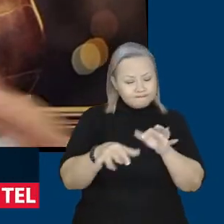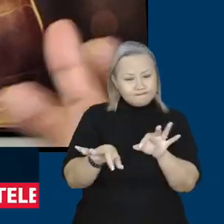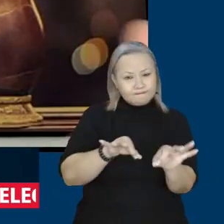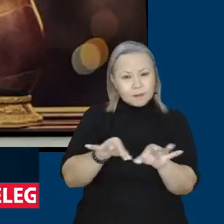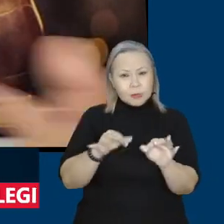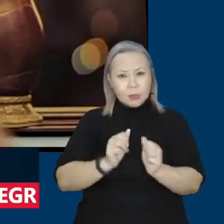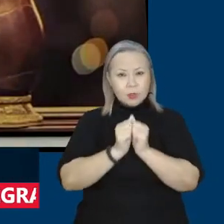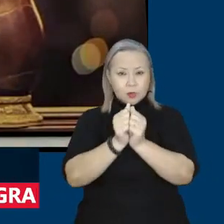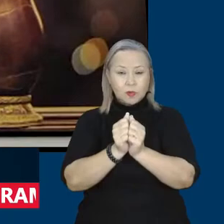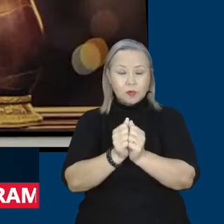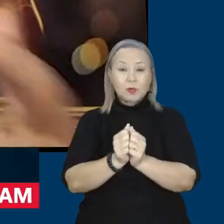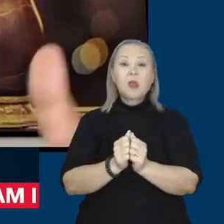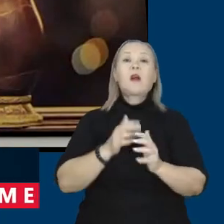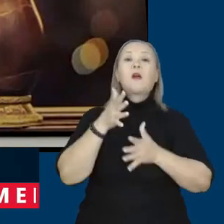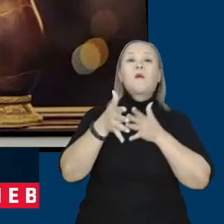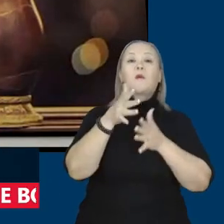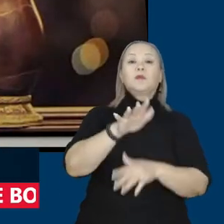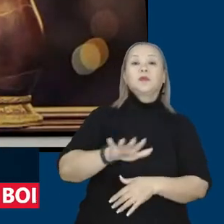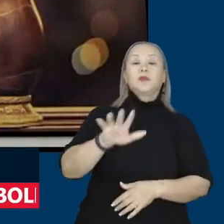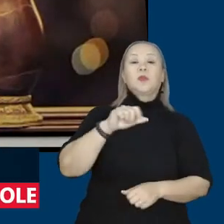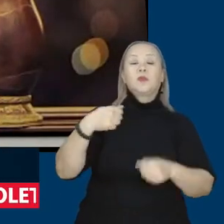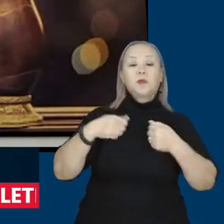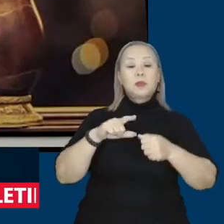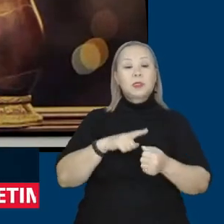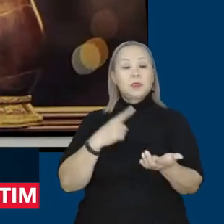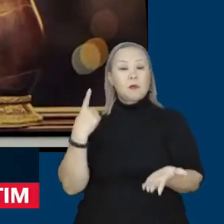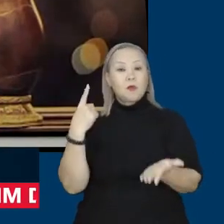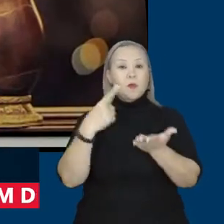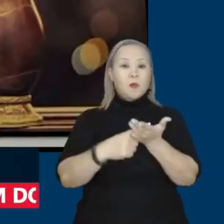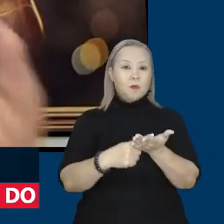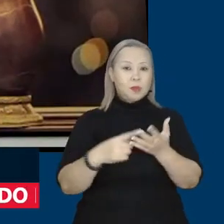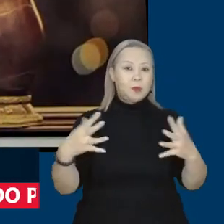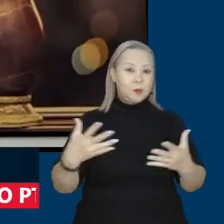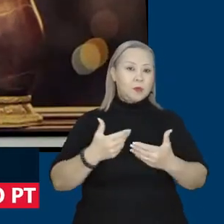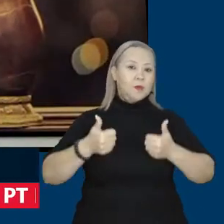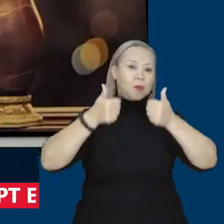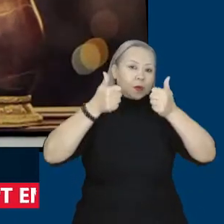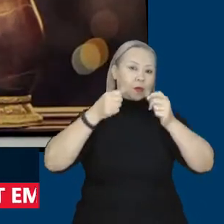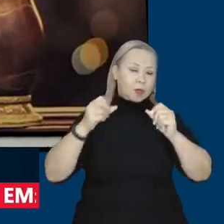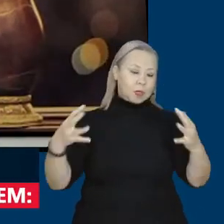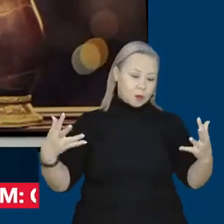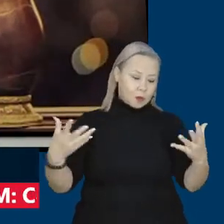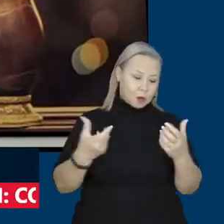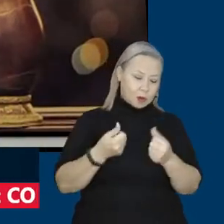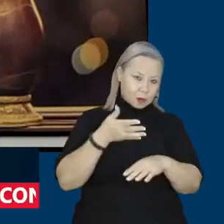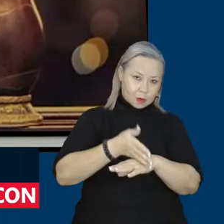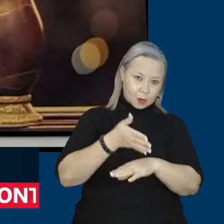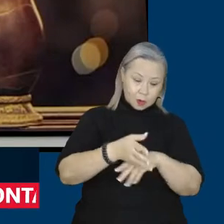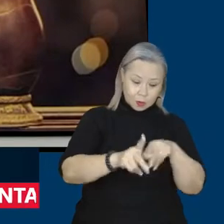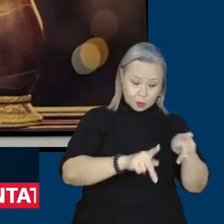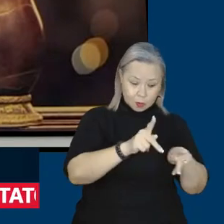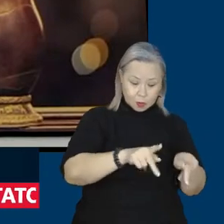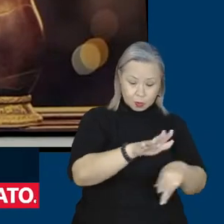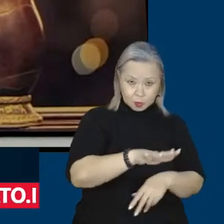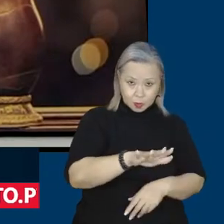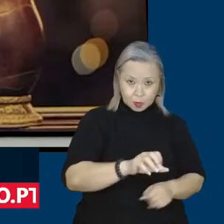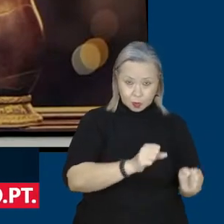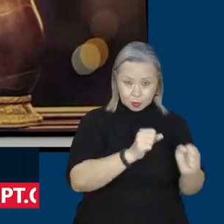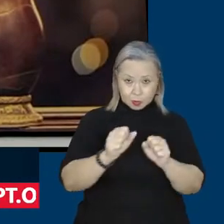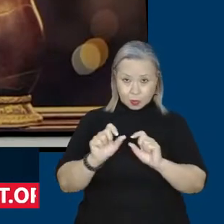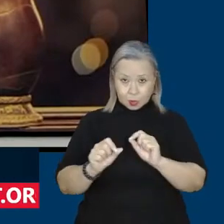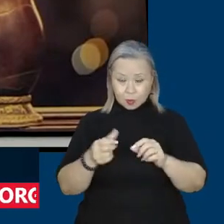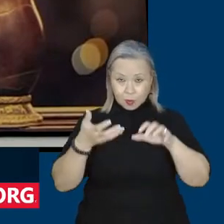para dizer que todos têm que ter compromisso com a melhoria da qualidade de vida do nosso povo e nós podemos como Congresso